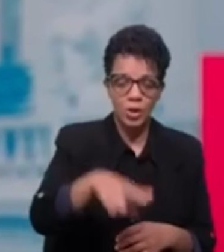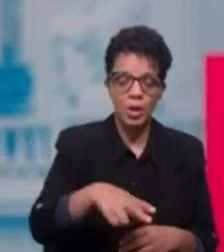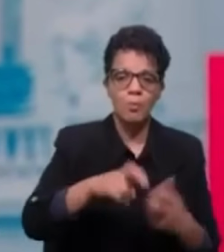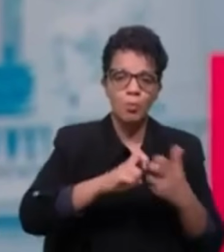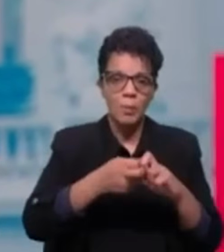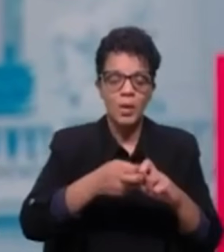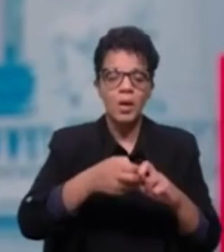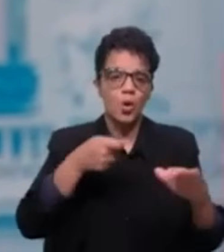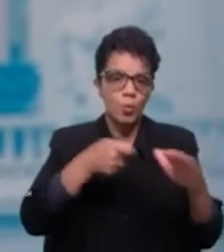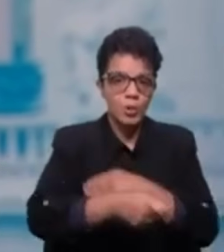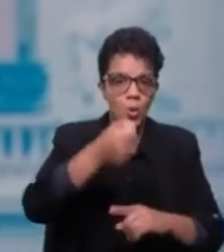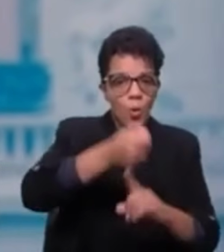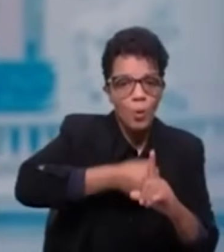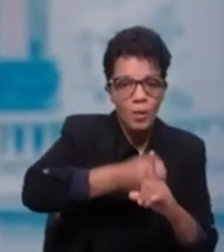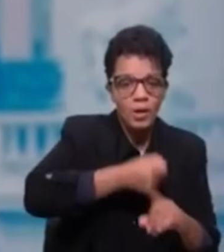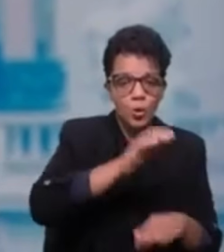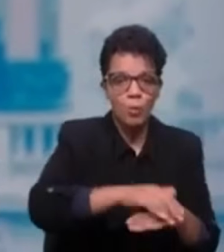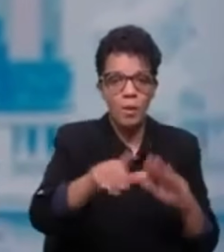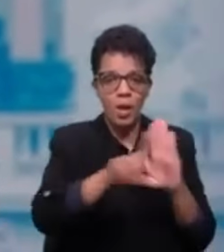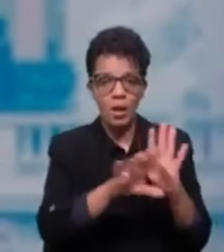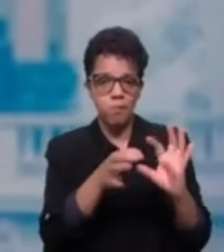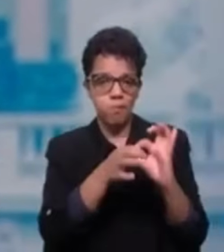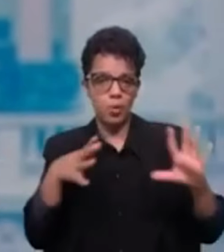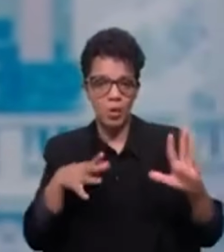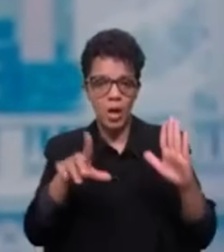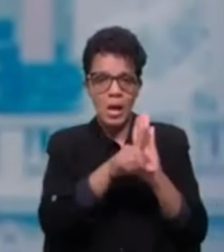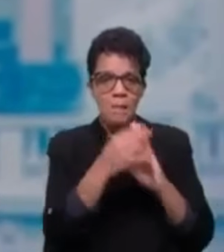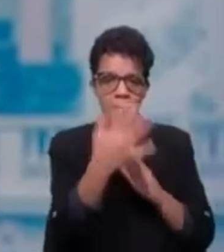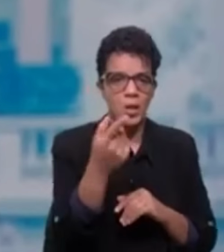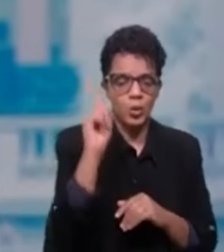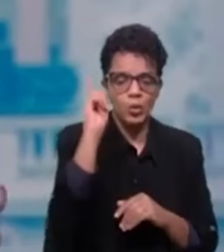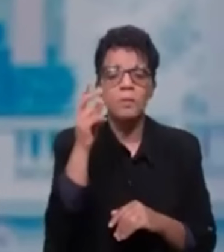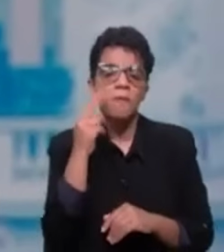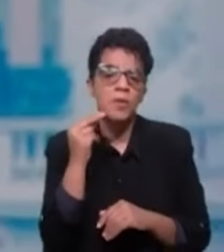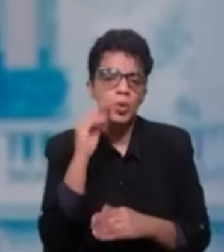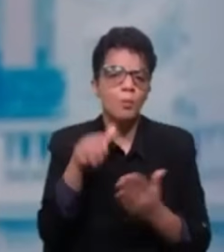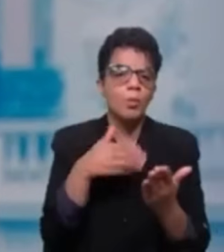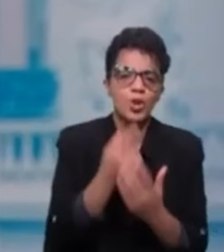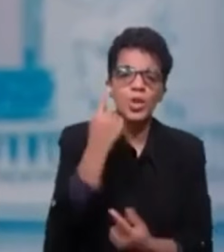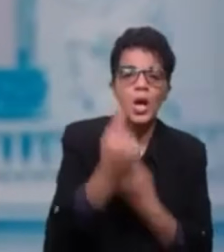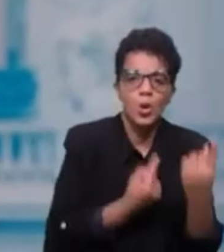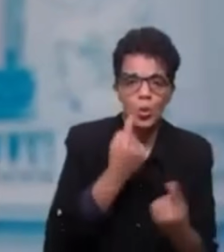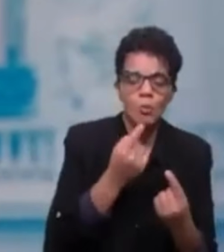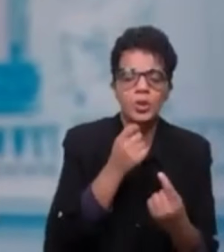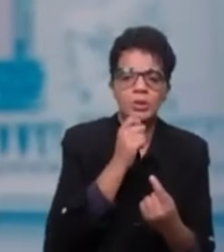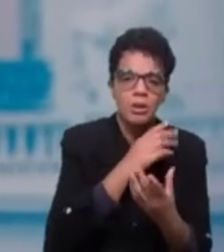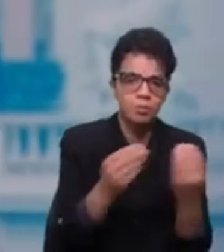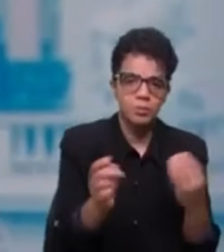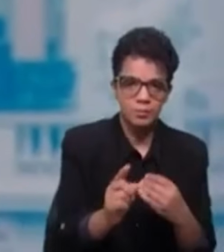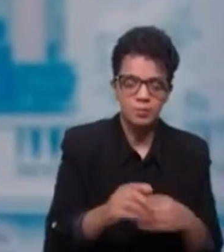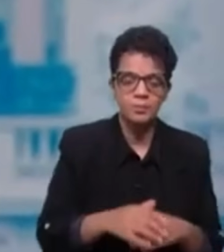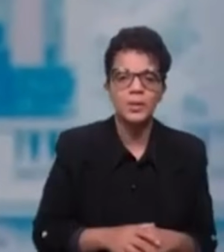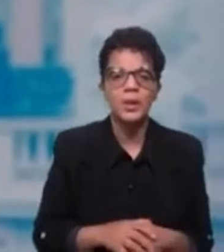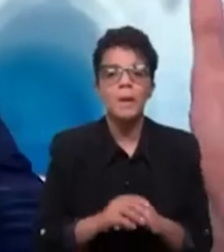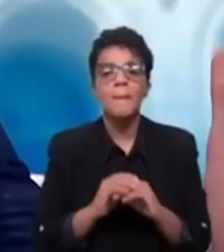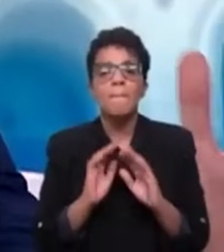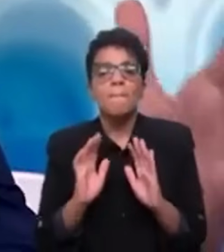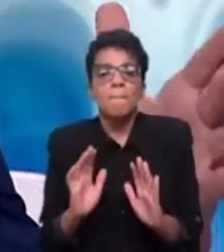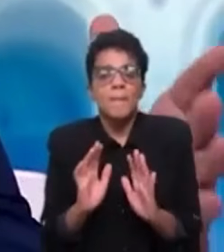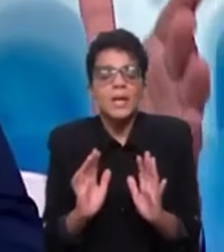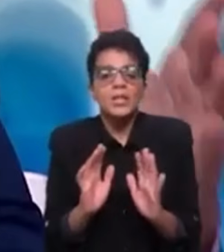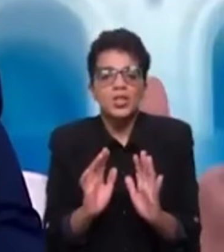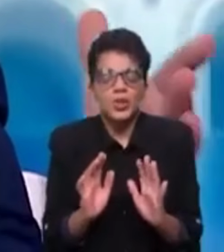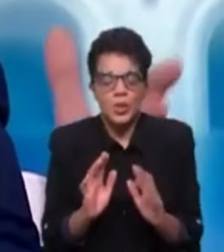à corrupção que não assenta na lei não é a lei que está mal embora o André Ventura tem Algumas propostas que V resolver acord a estão de acordo o que o que o